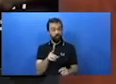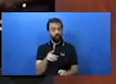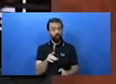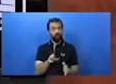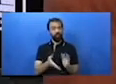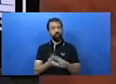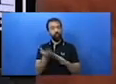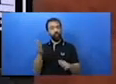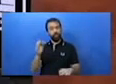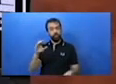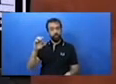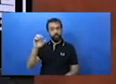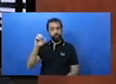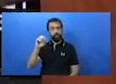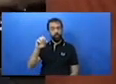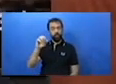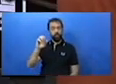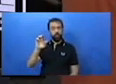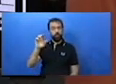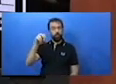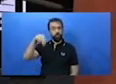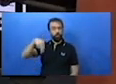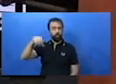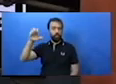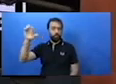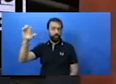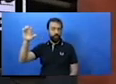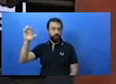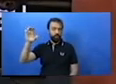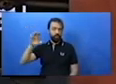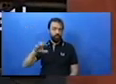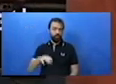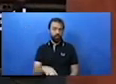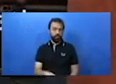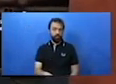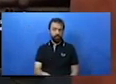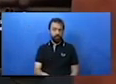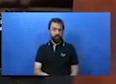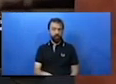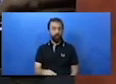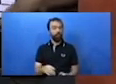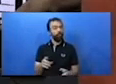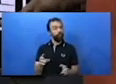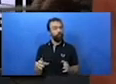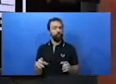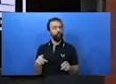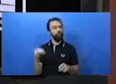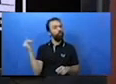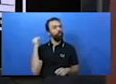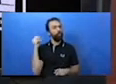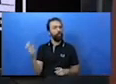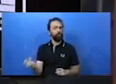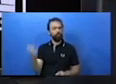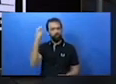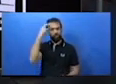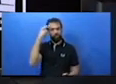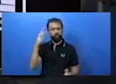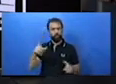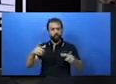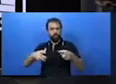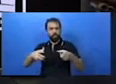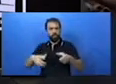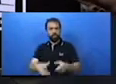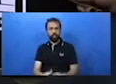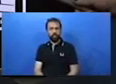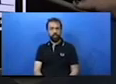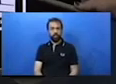já deve ter visto isso daqui em algumas regiões que fazem parte da cultura local, tá certo? Estado